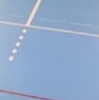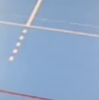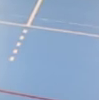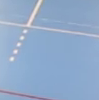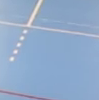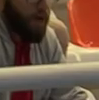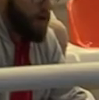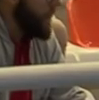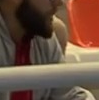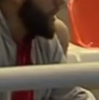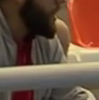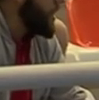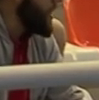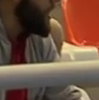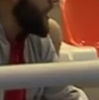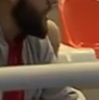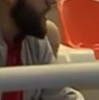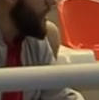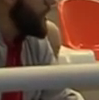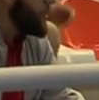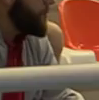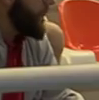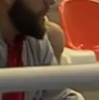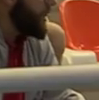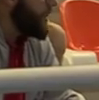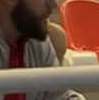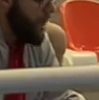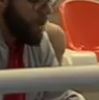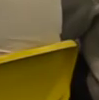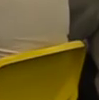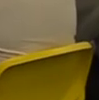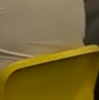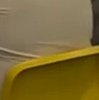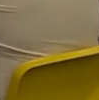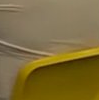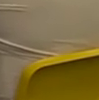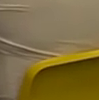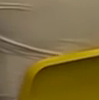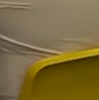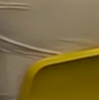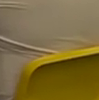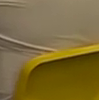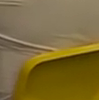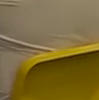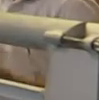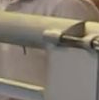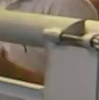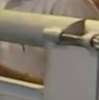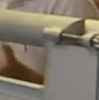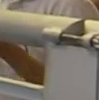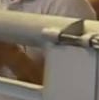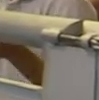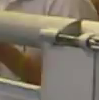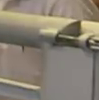dioceses e de uma congregação religiosa. Momentos de competição e de convívio entre padres que têm a paixão